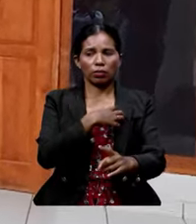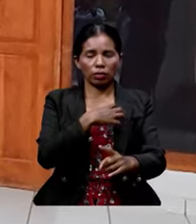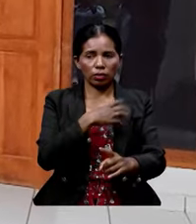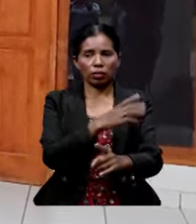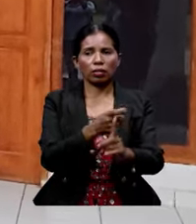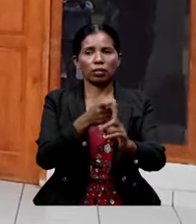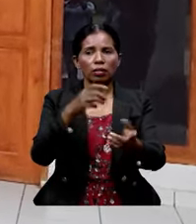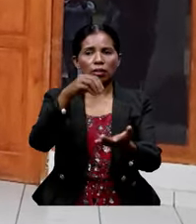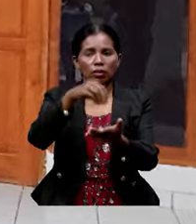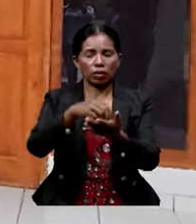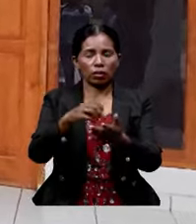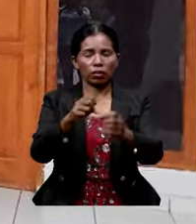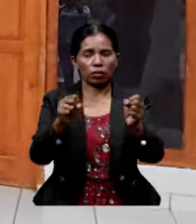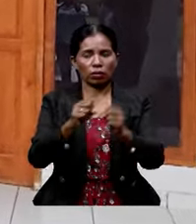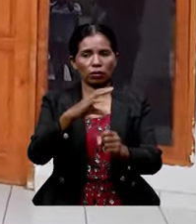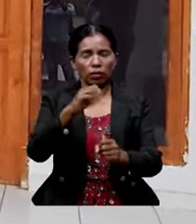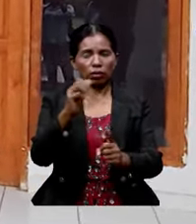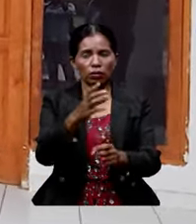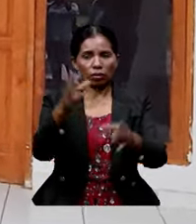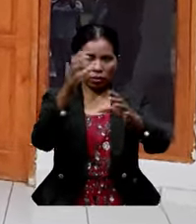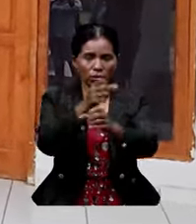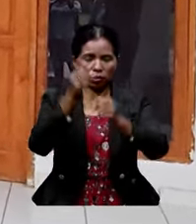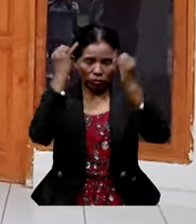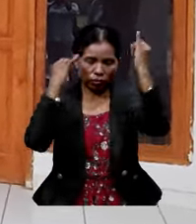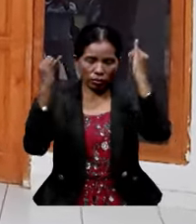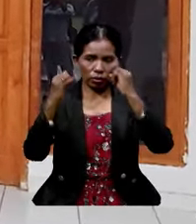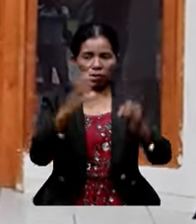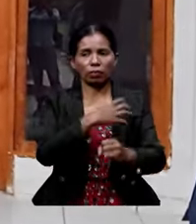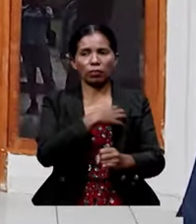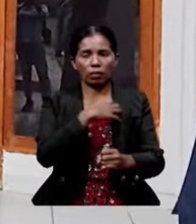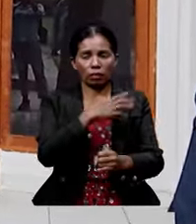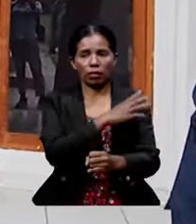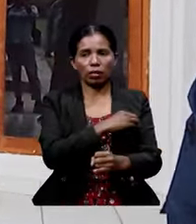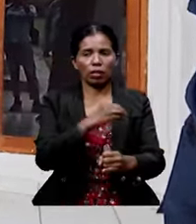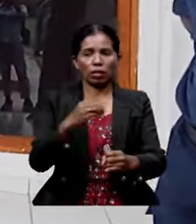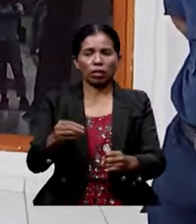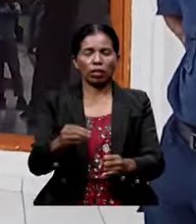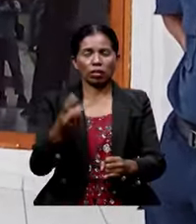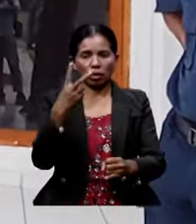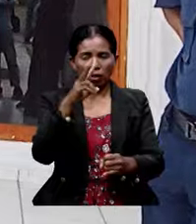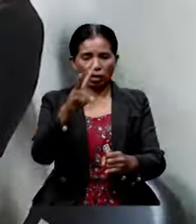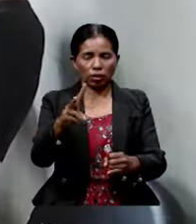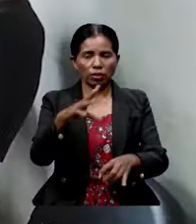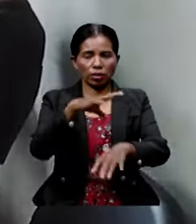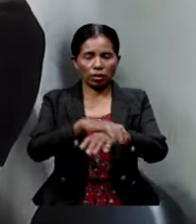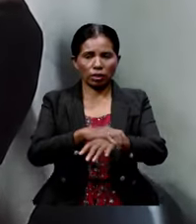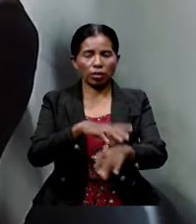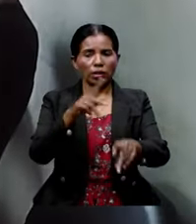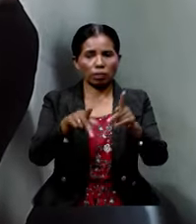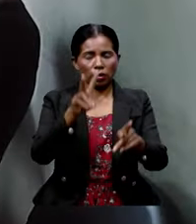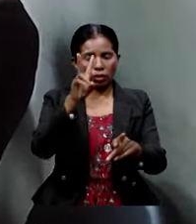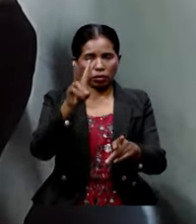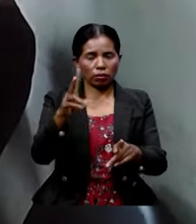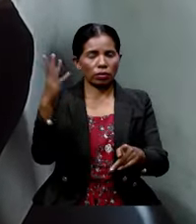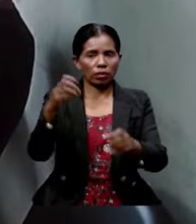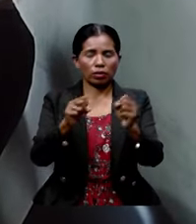Trânsito Monta e a Suku Casa. Se muita informação no se fonte refere, Polícia Trânsito Haloqueiras Intervenção, o de captura autorna em Ruane e